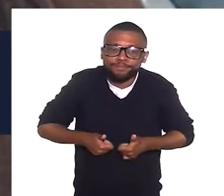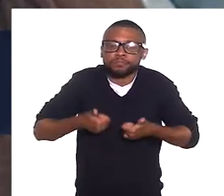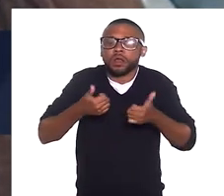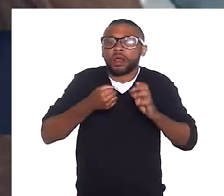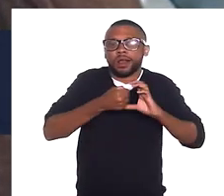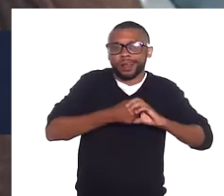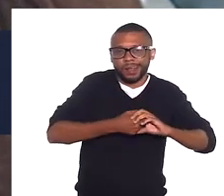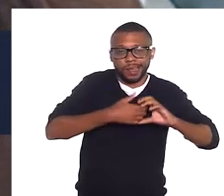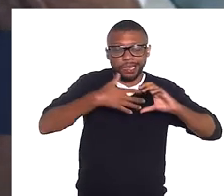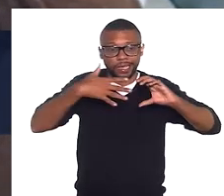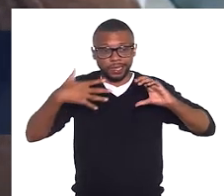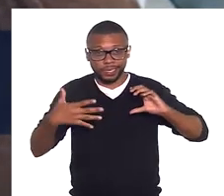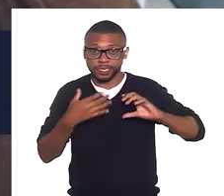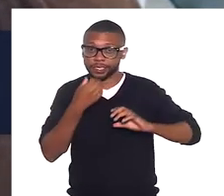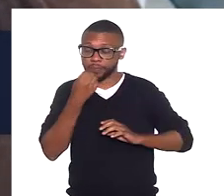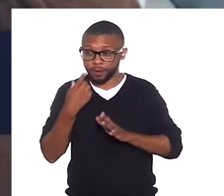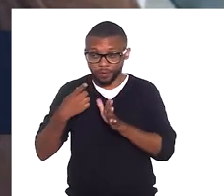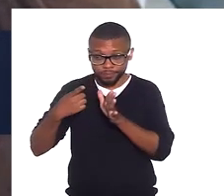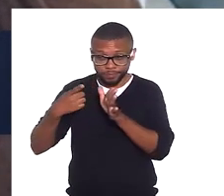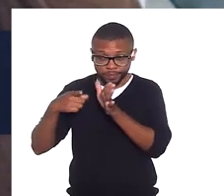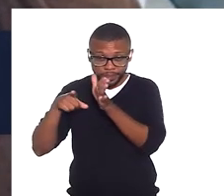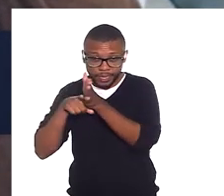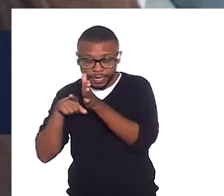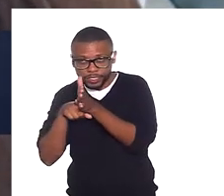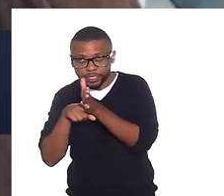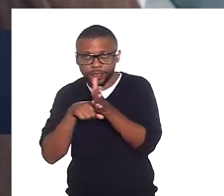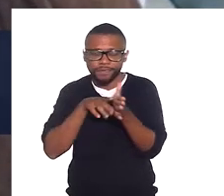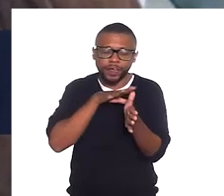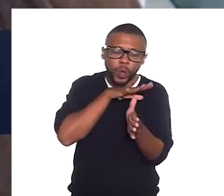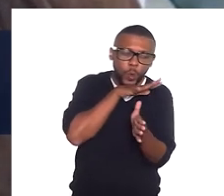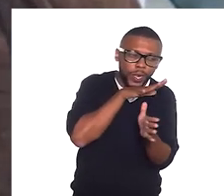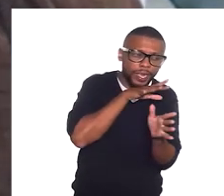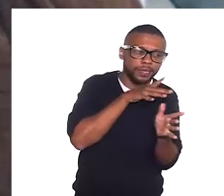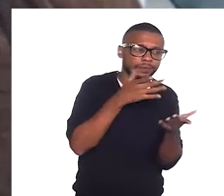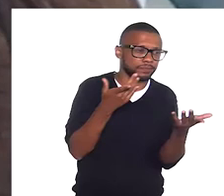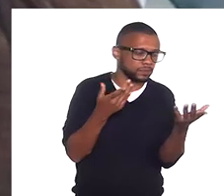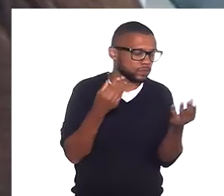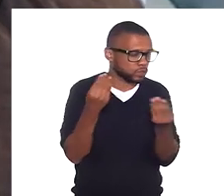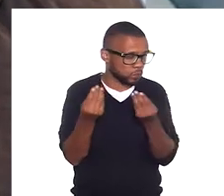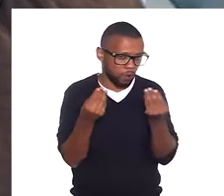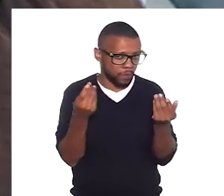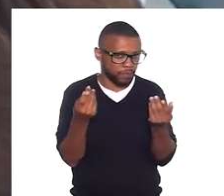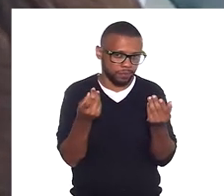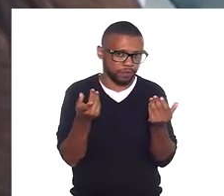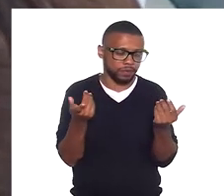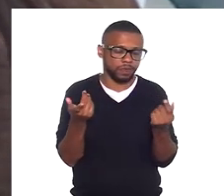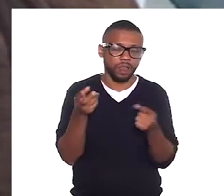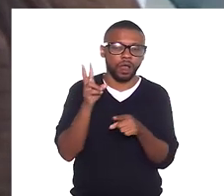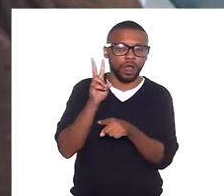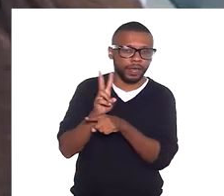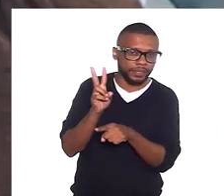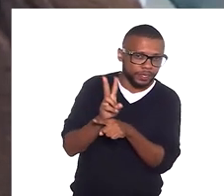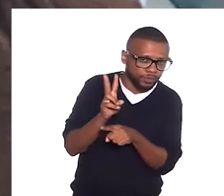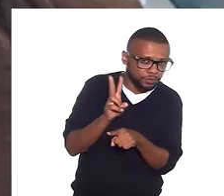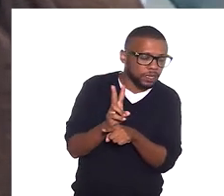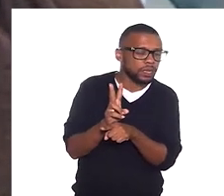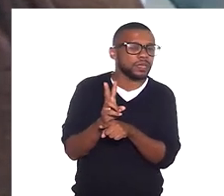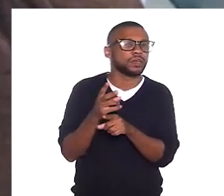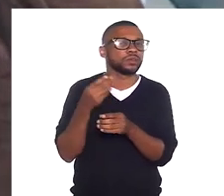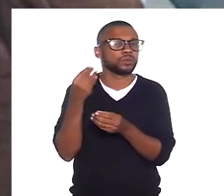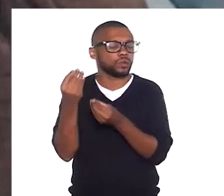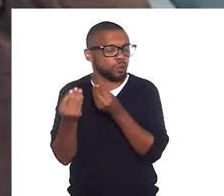digamos, as características especiais, negativas da população negra em relação à questão da saúde, o